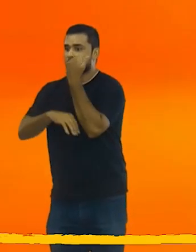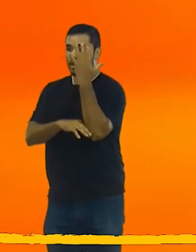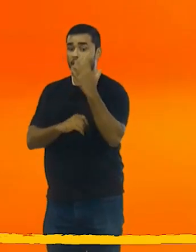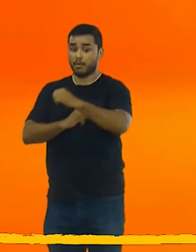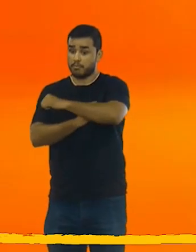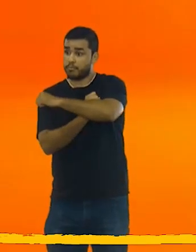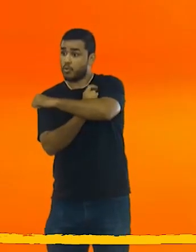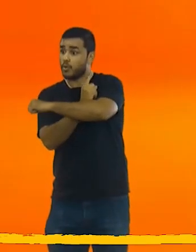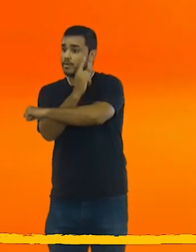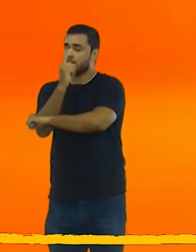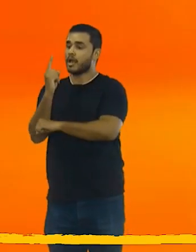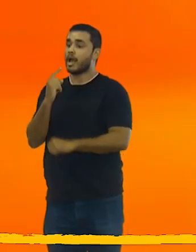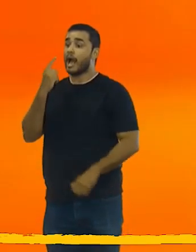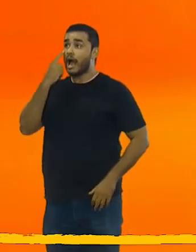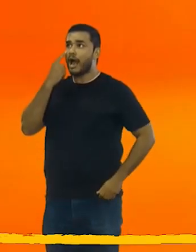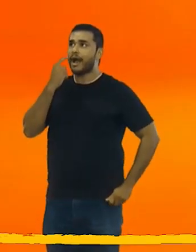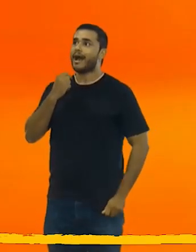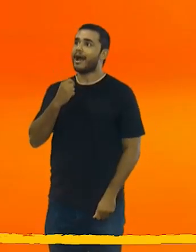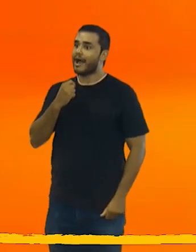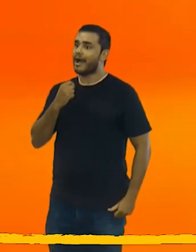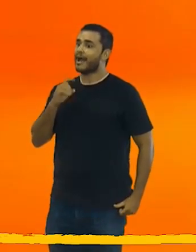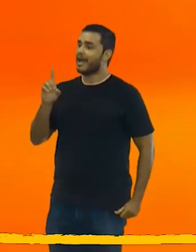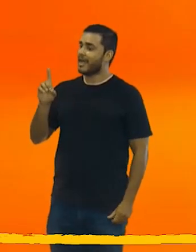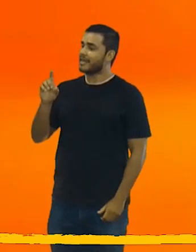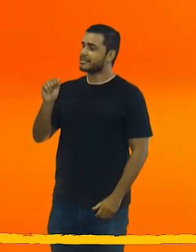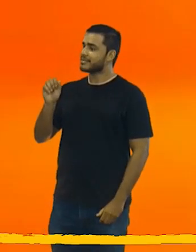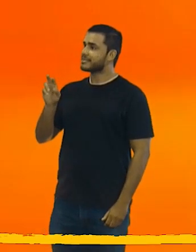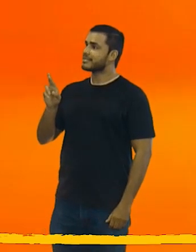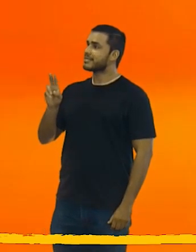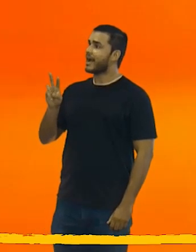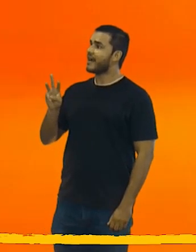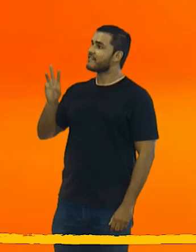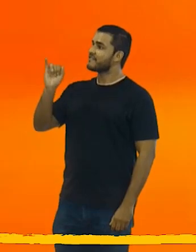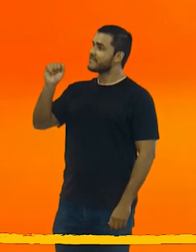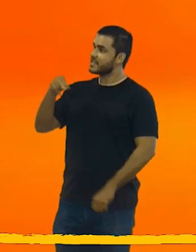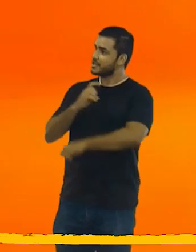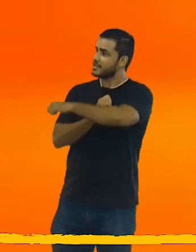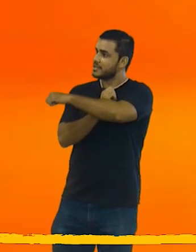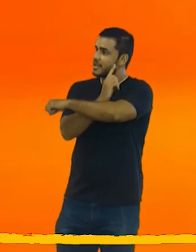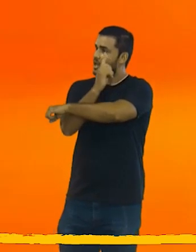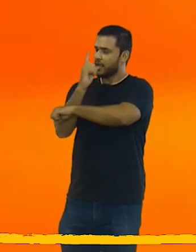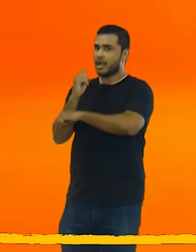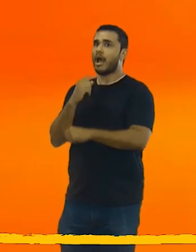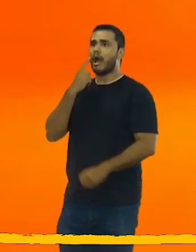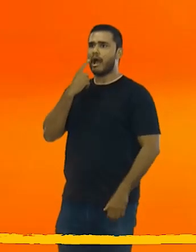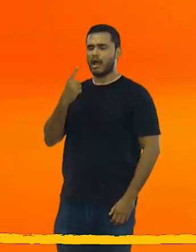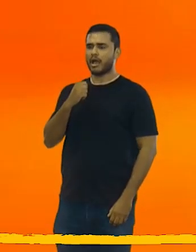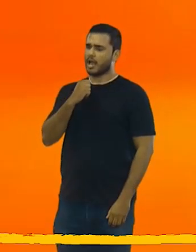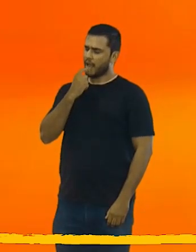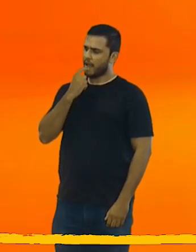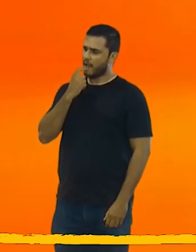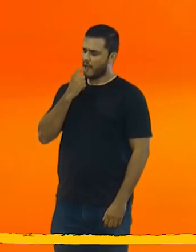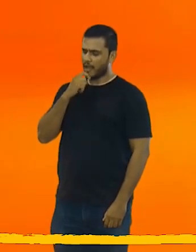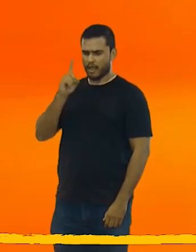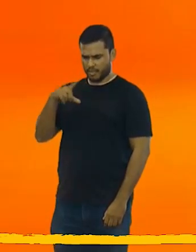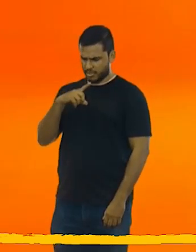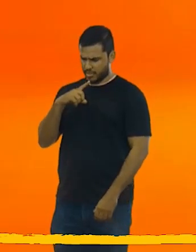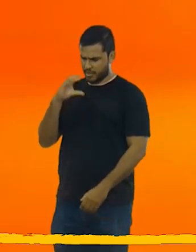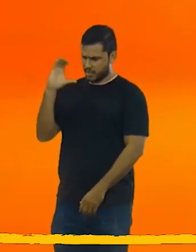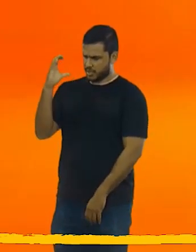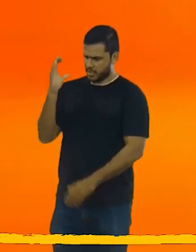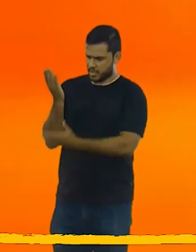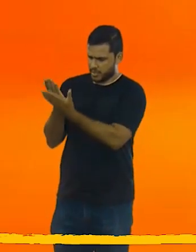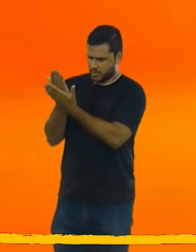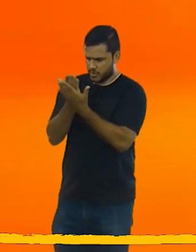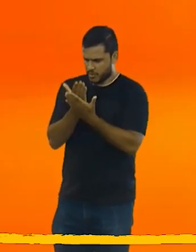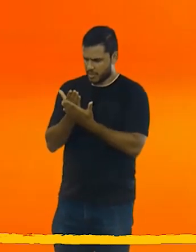de Hippolyte Taine, que diz que o homem é um produto do meio. Bom, se o Taine me diz que o homem é um produto do